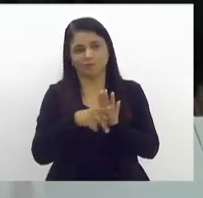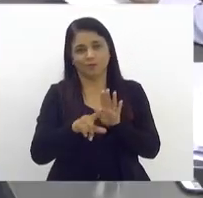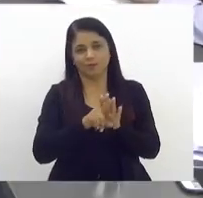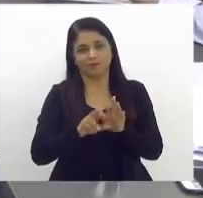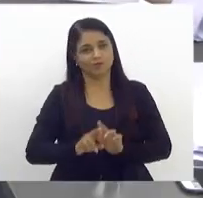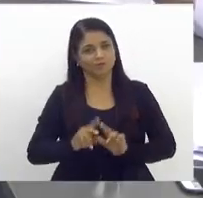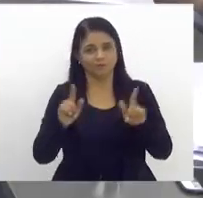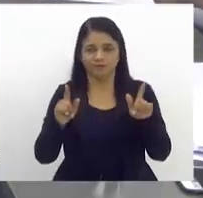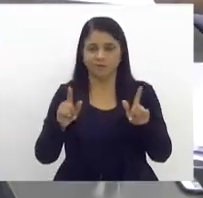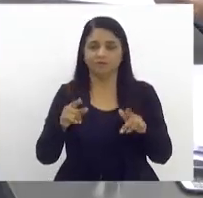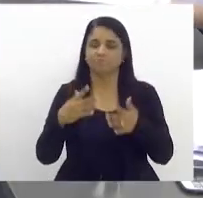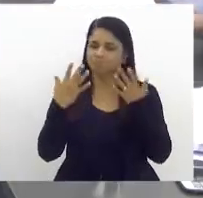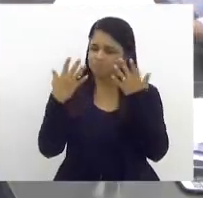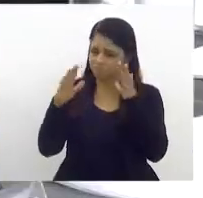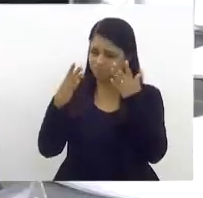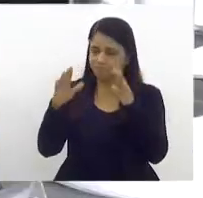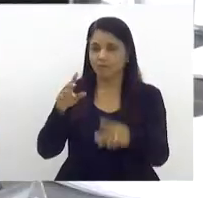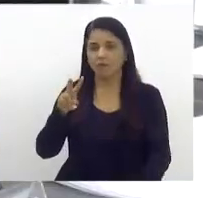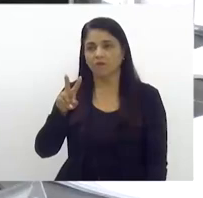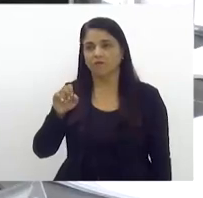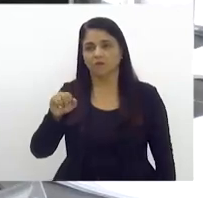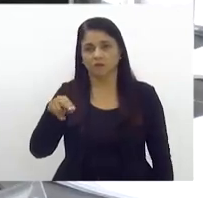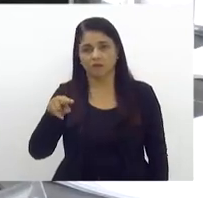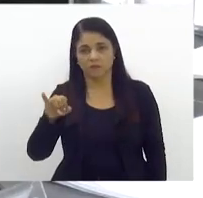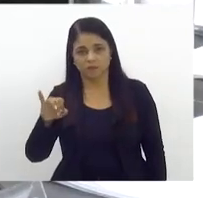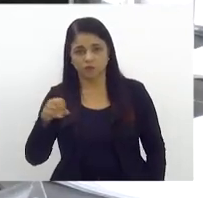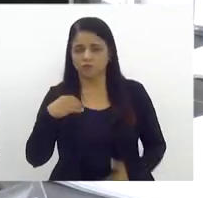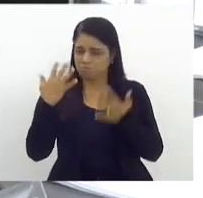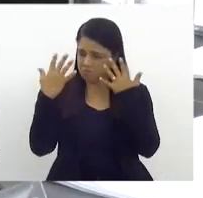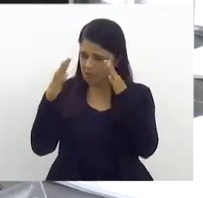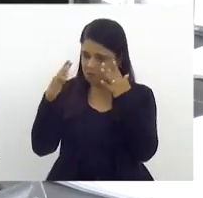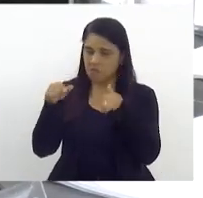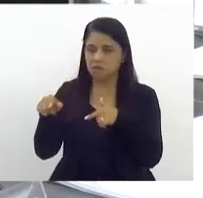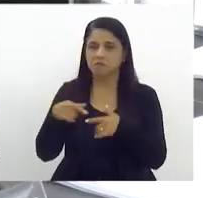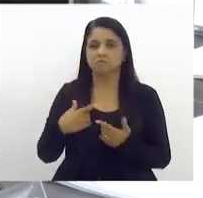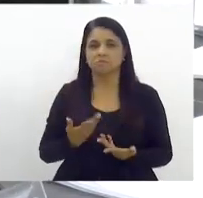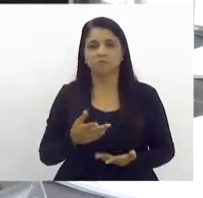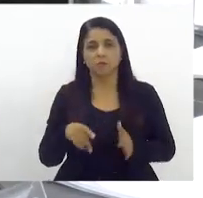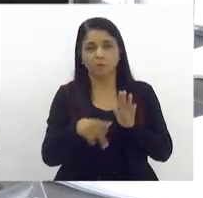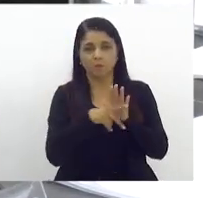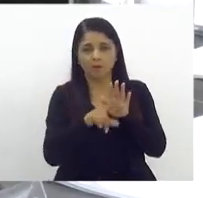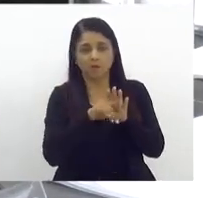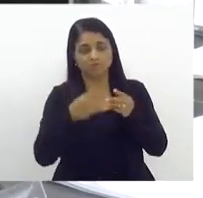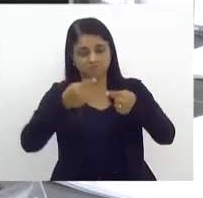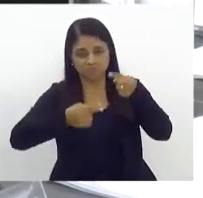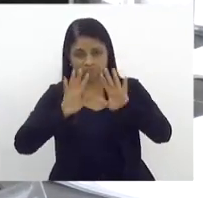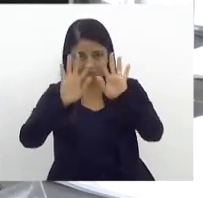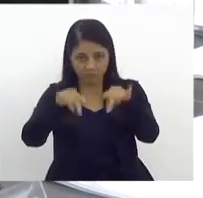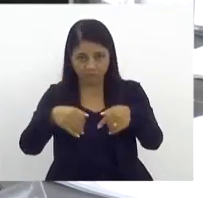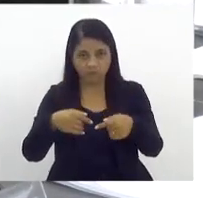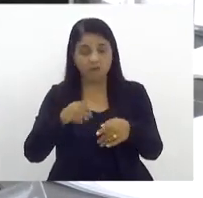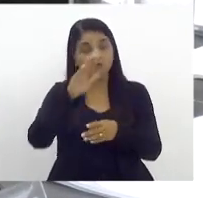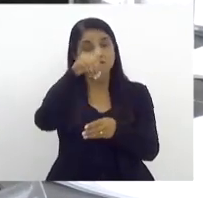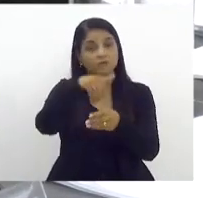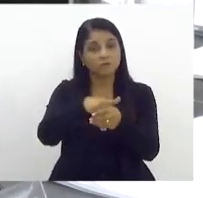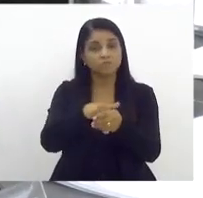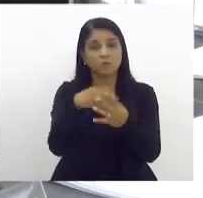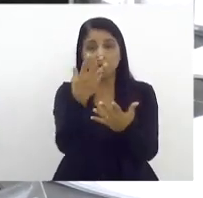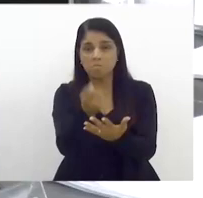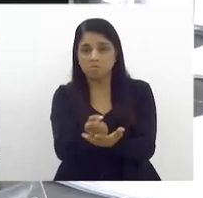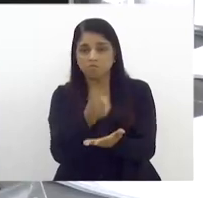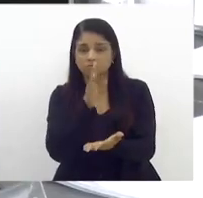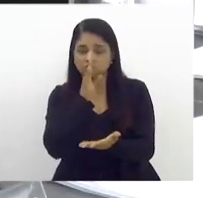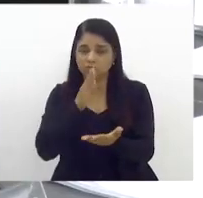Cozzolino, pela diligência. Em discussão, não havendo quem queira discutir, encerrada a discussão. Em votação, os senhores que